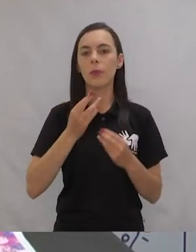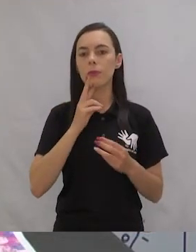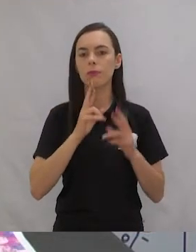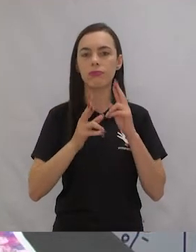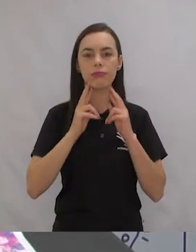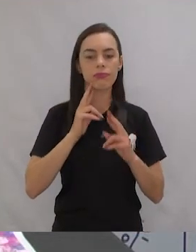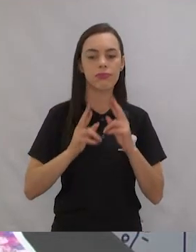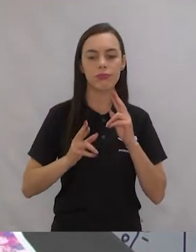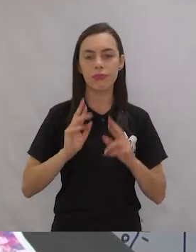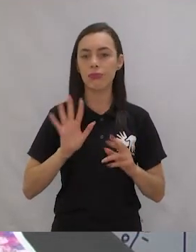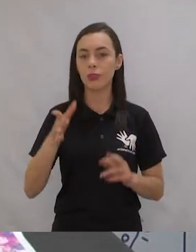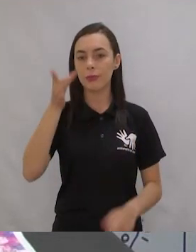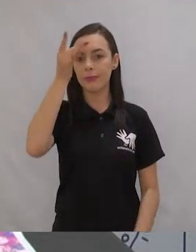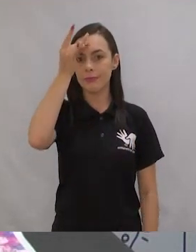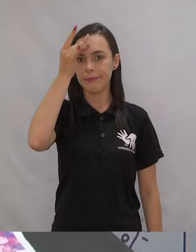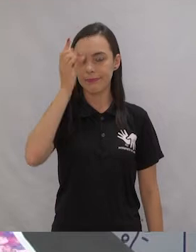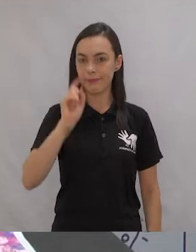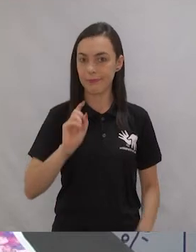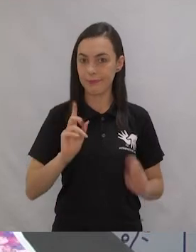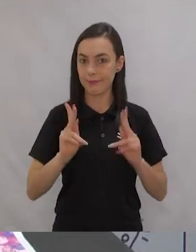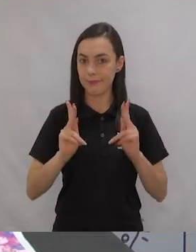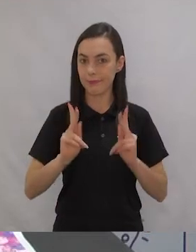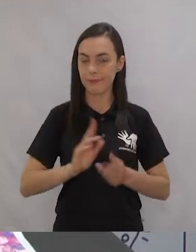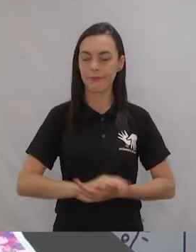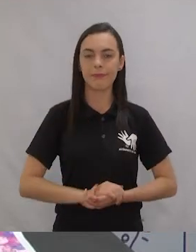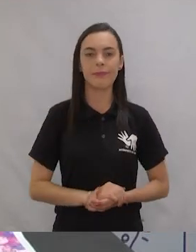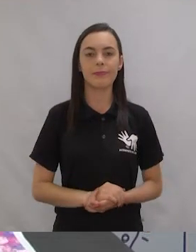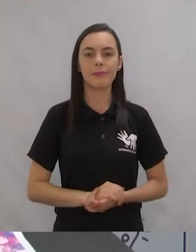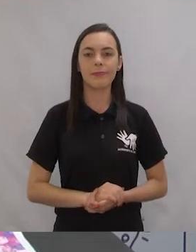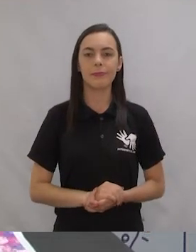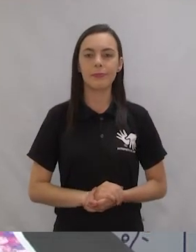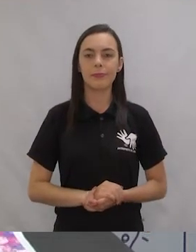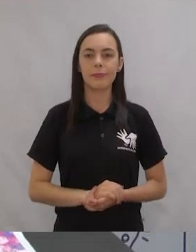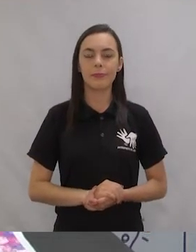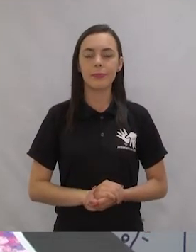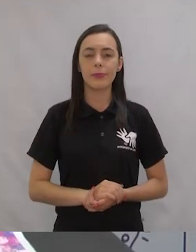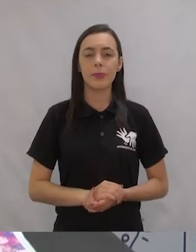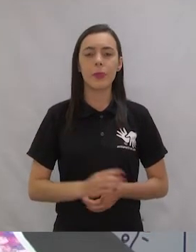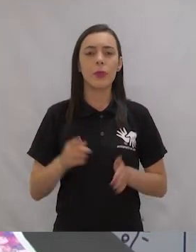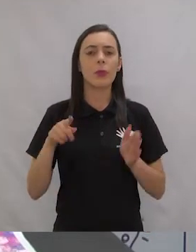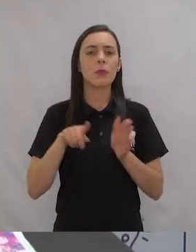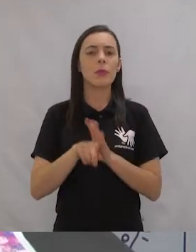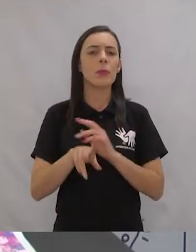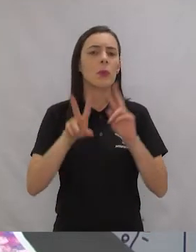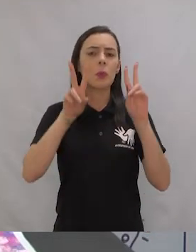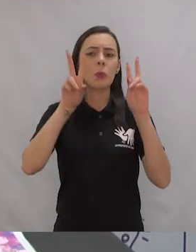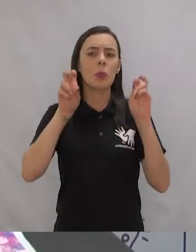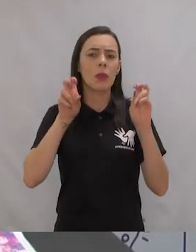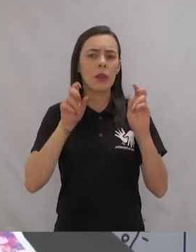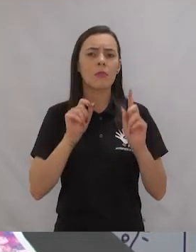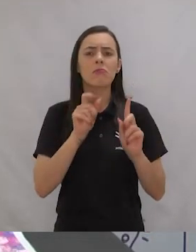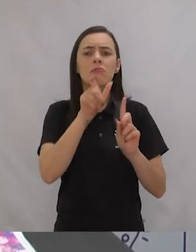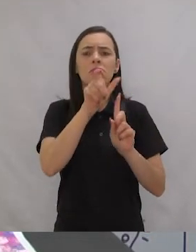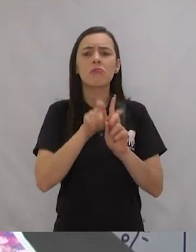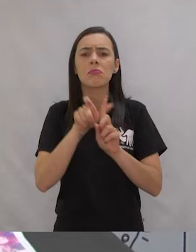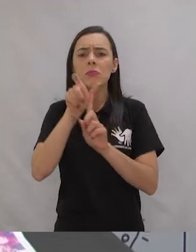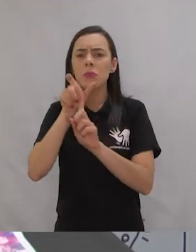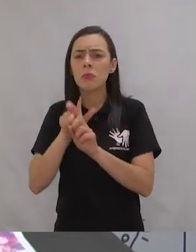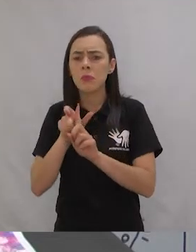essas perguntas têm que estar aqui, ó, na memória, certo? Então, do que fala? Quem são